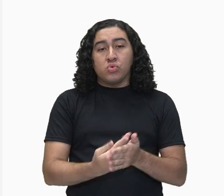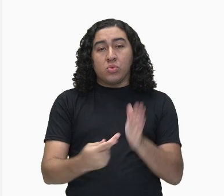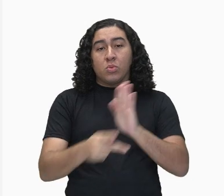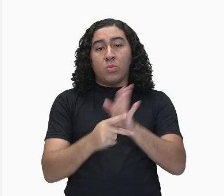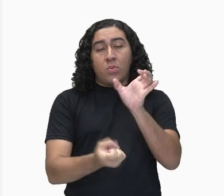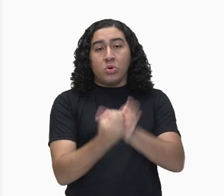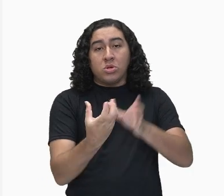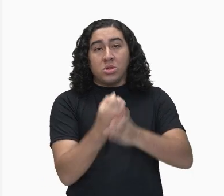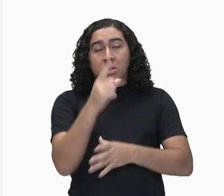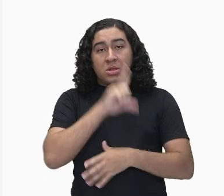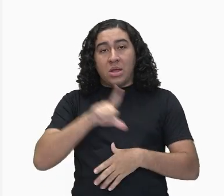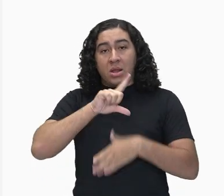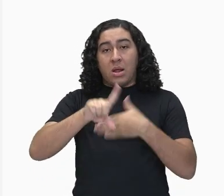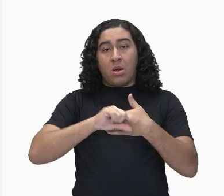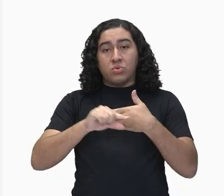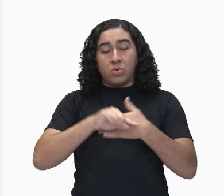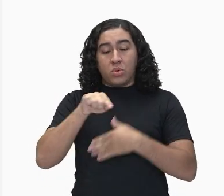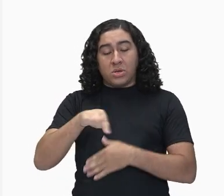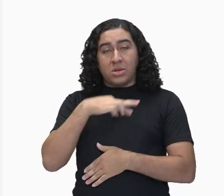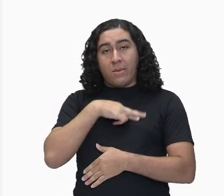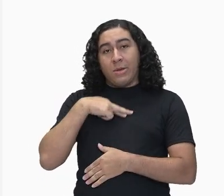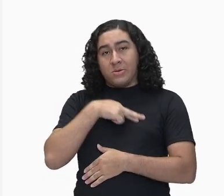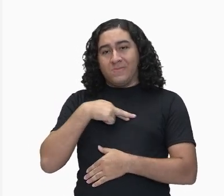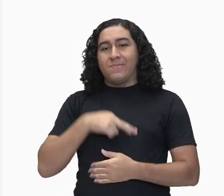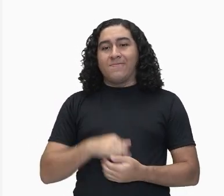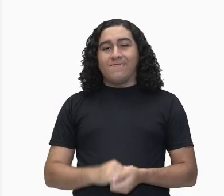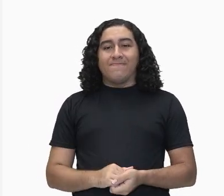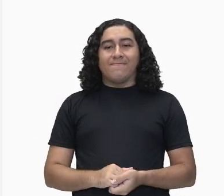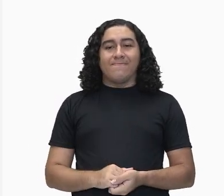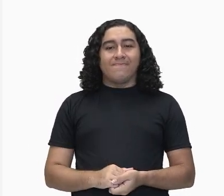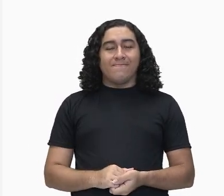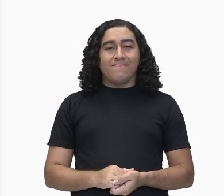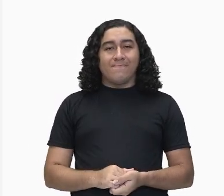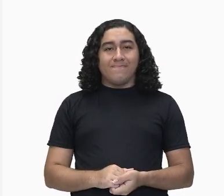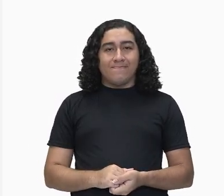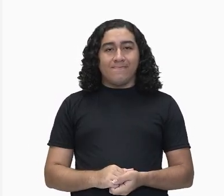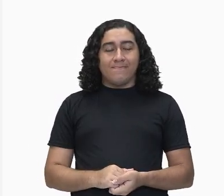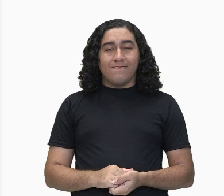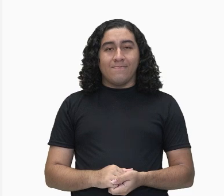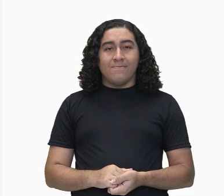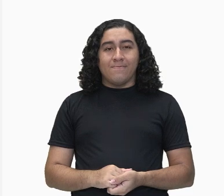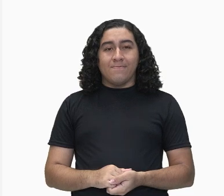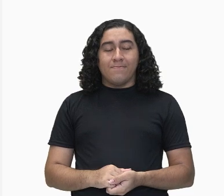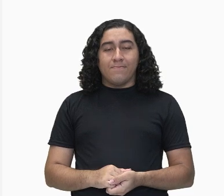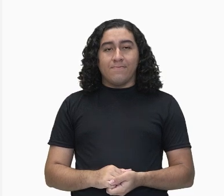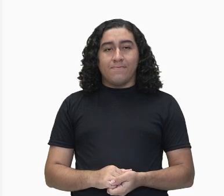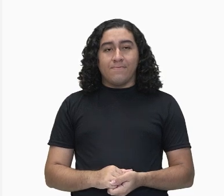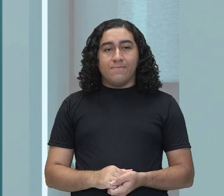de produção literária, do escritor romântico Álvares de Azevedo.